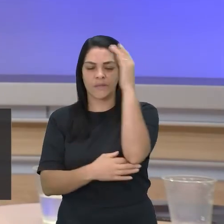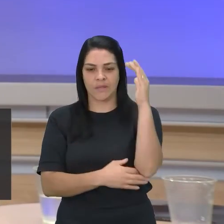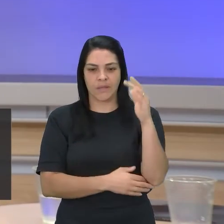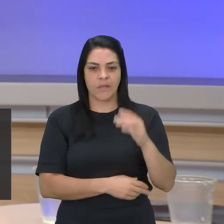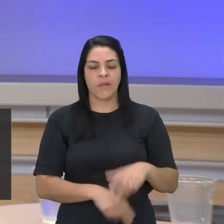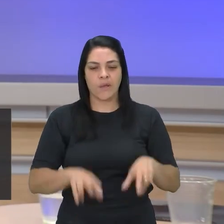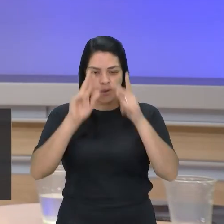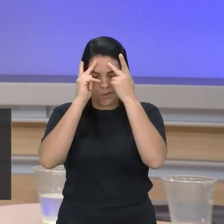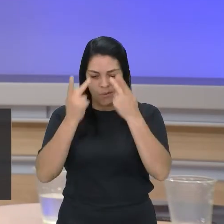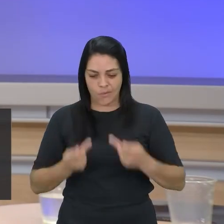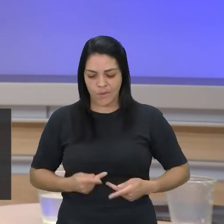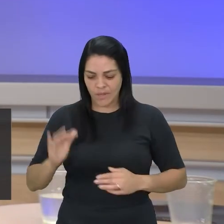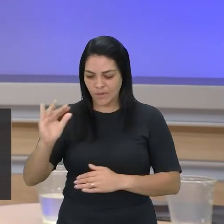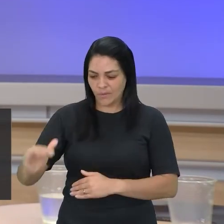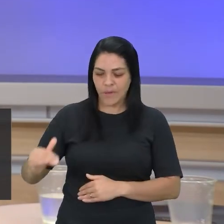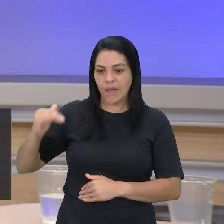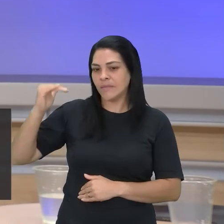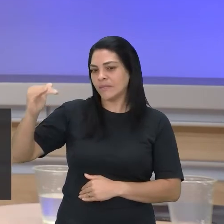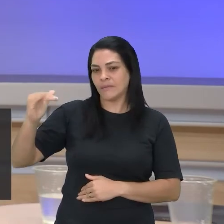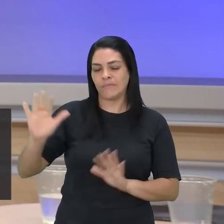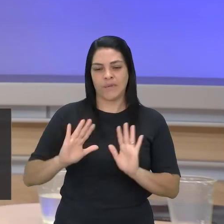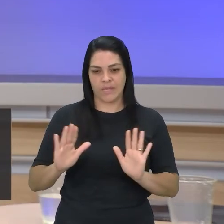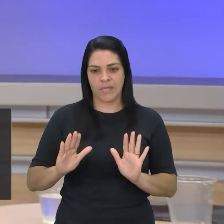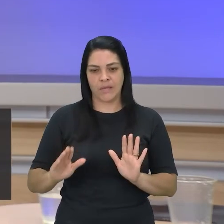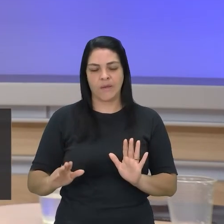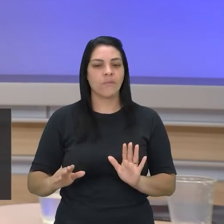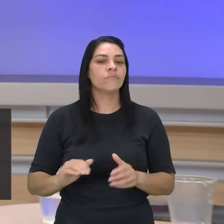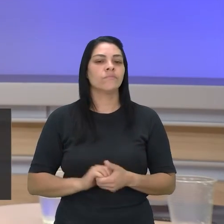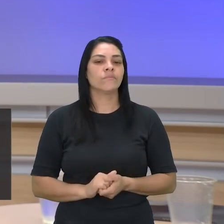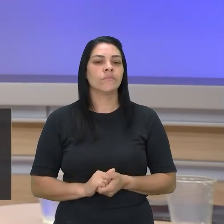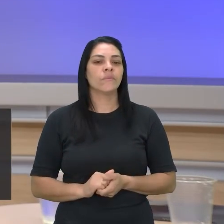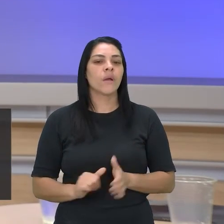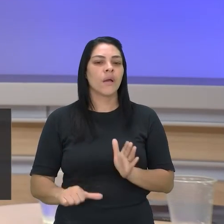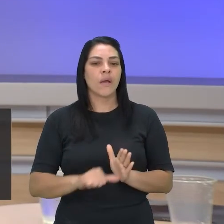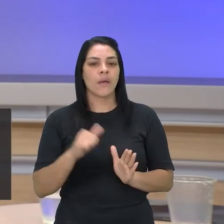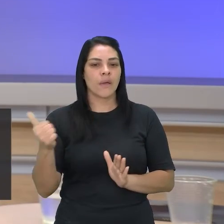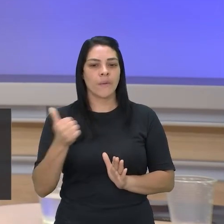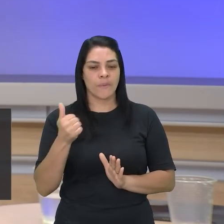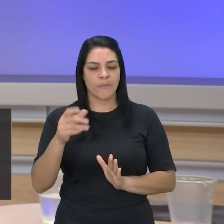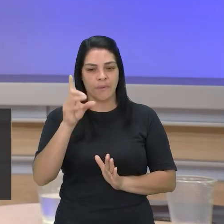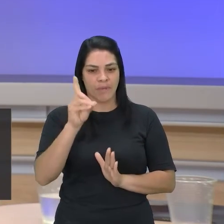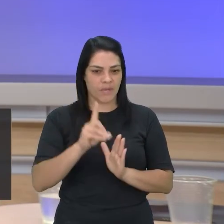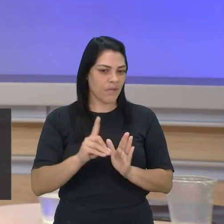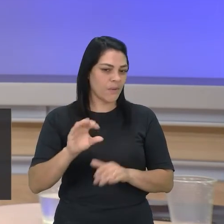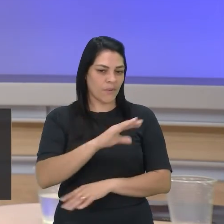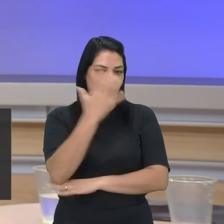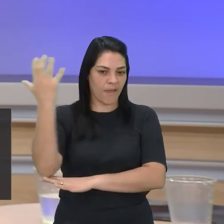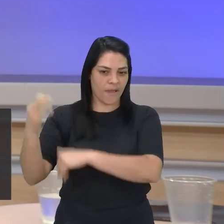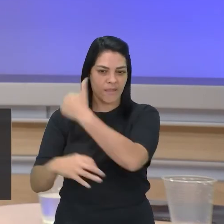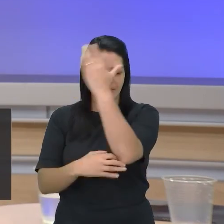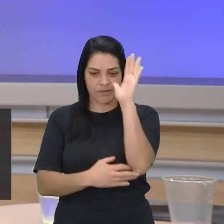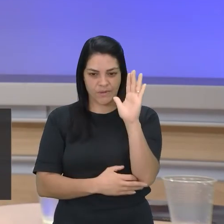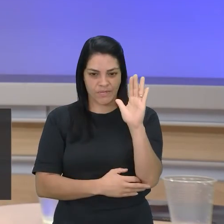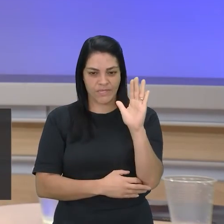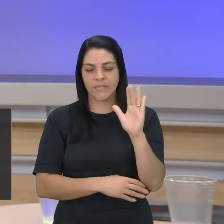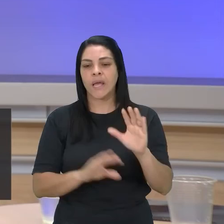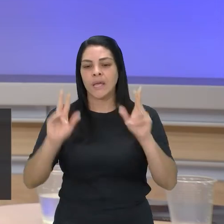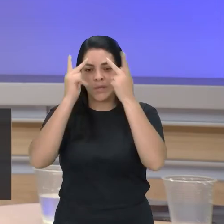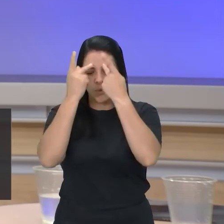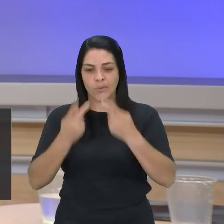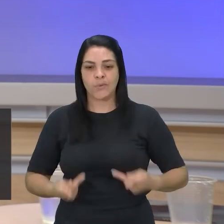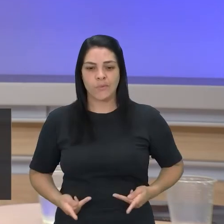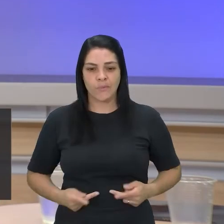não. Primeiro tem que pensar o direito da natureza e o humano está dentro disso, né? Então a gente se inspira muito nessa